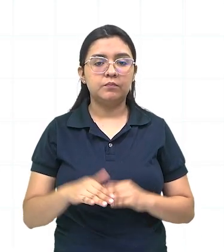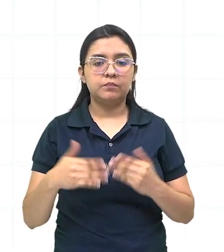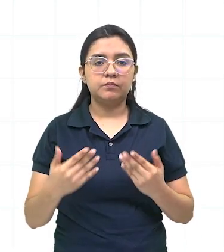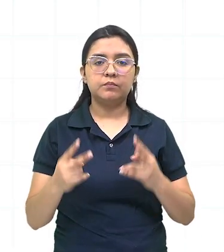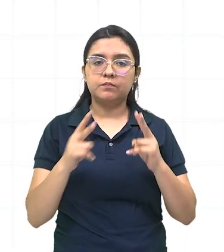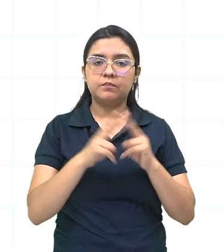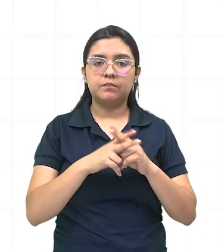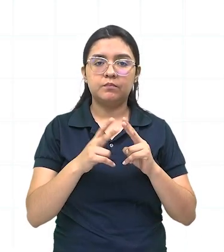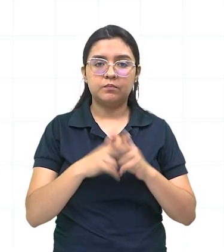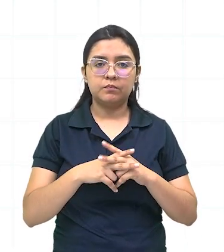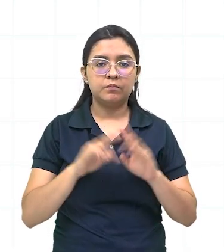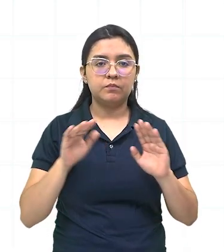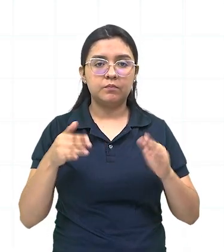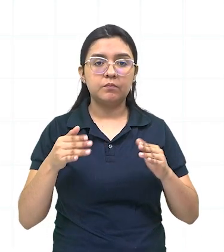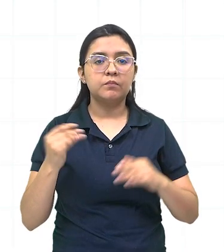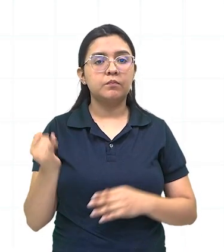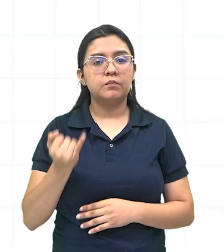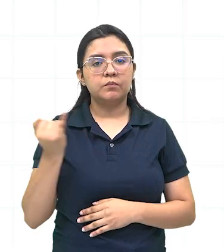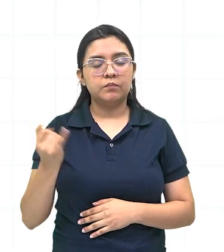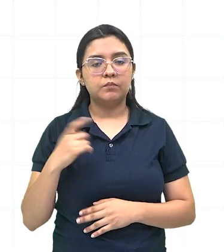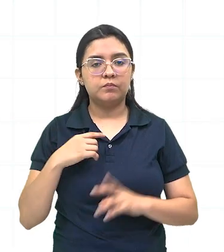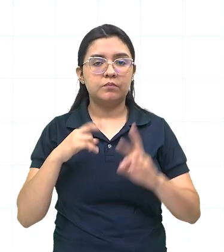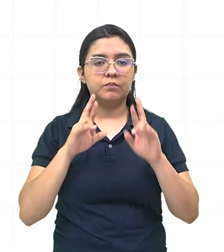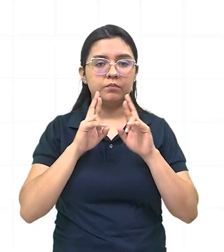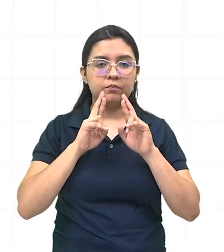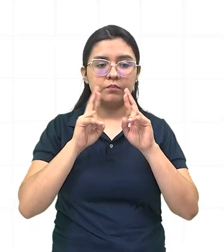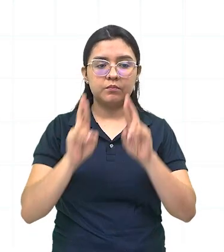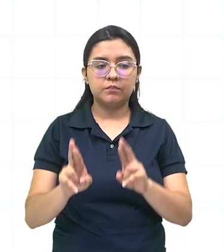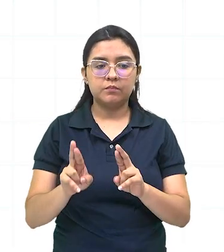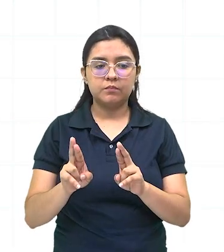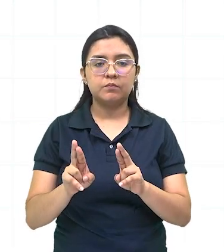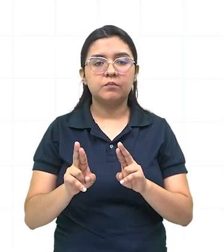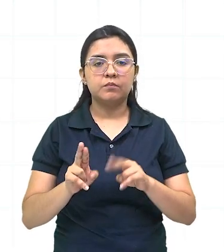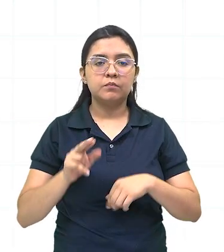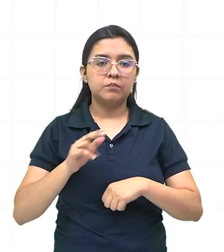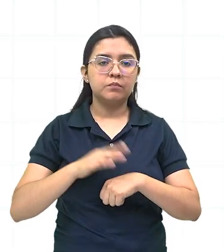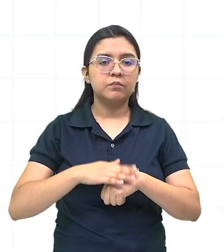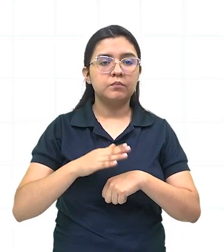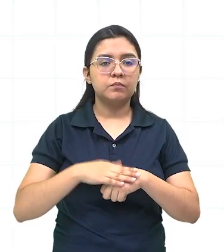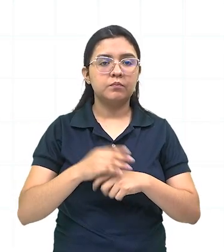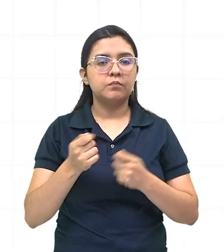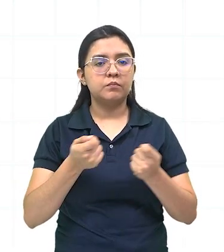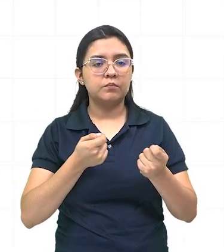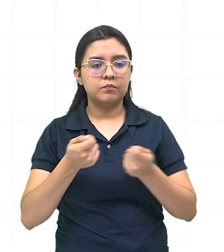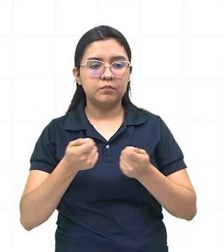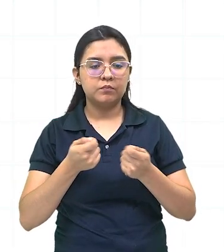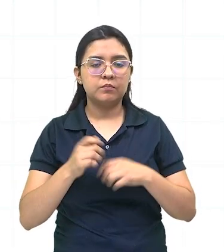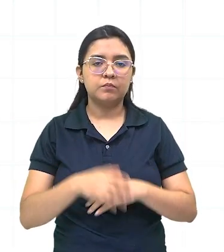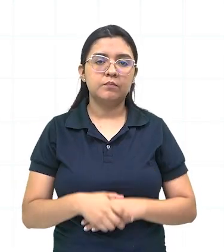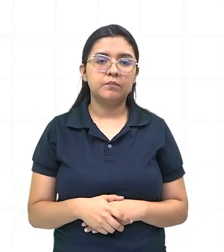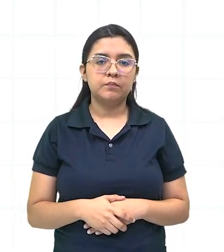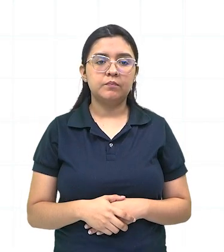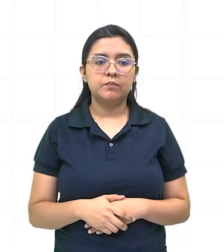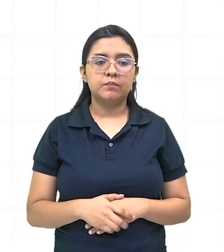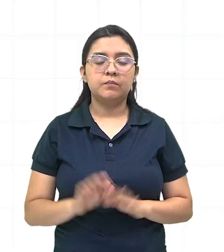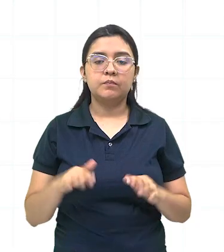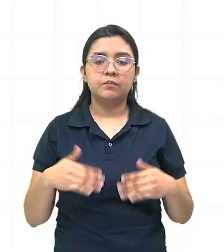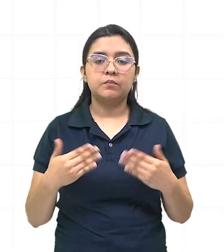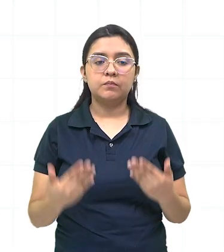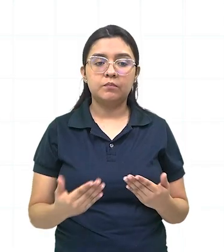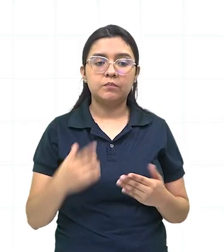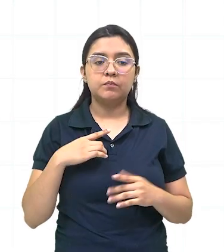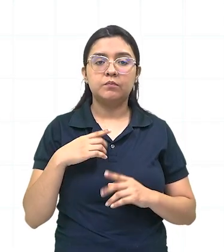arte marcial enfatiza a importância do respeito, autocontrole e disciplina. Então, gente,